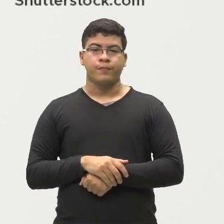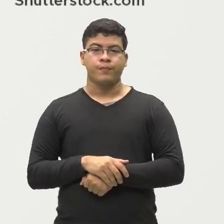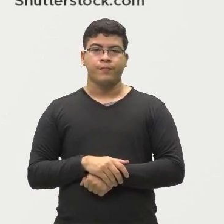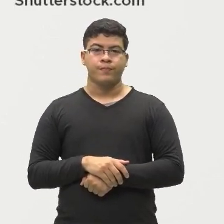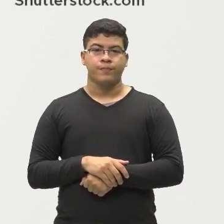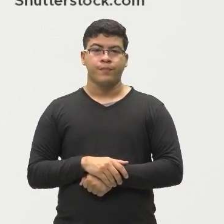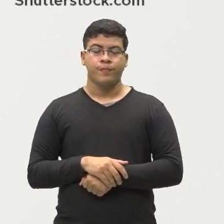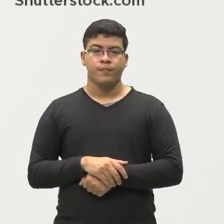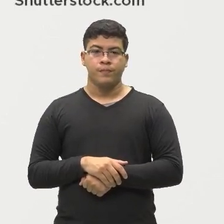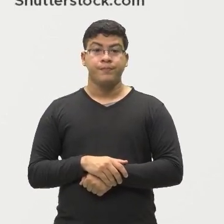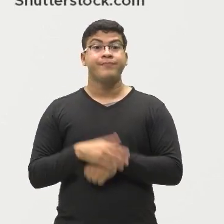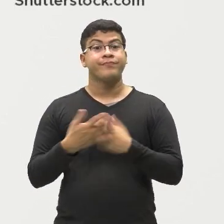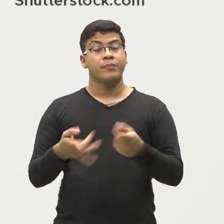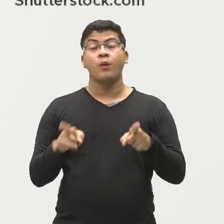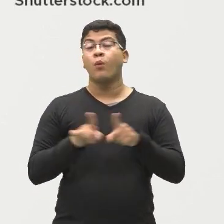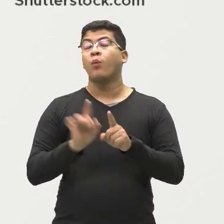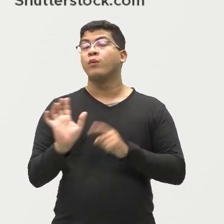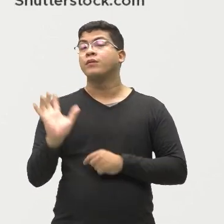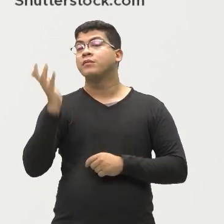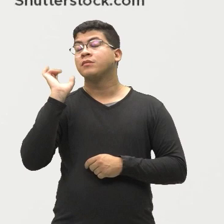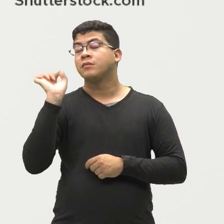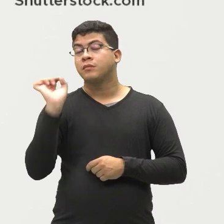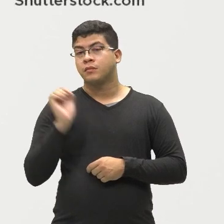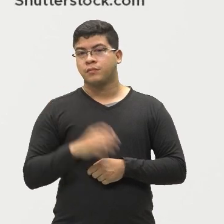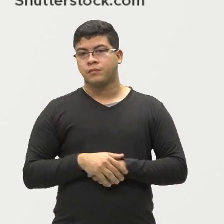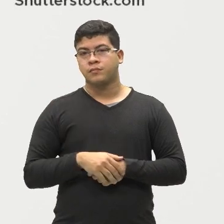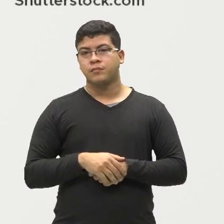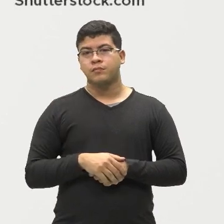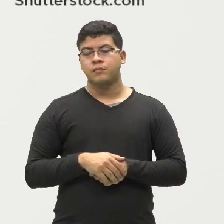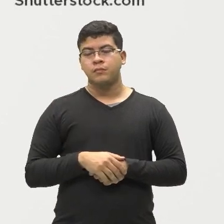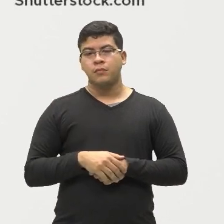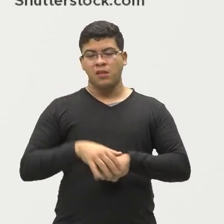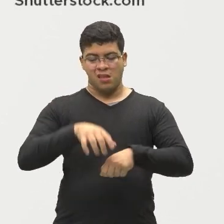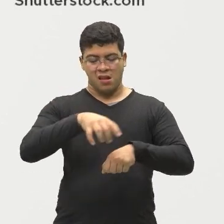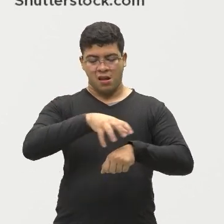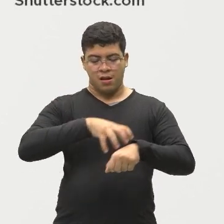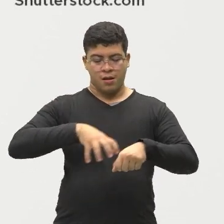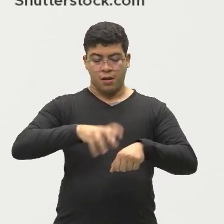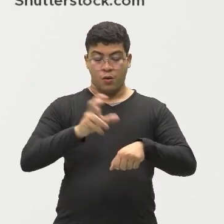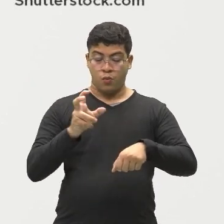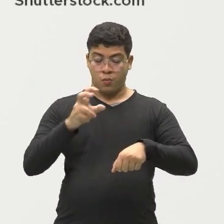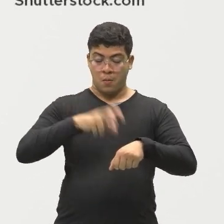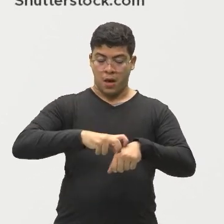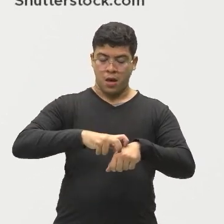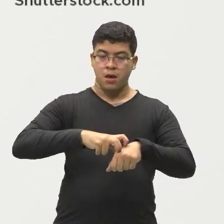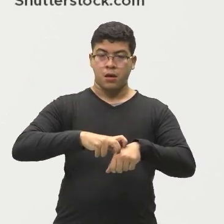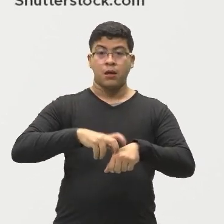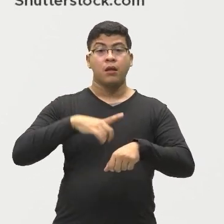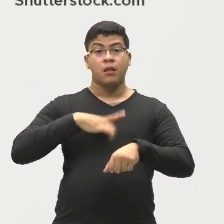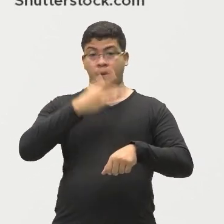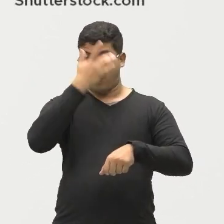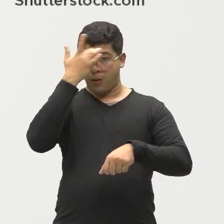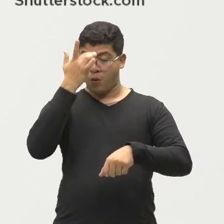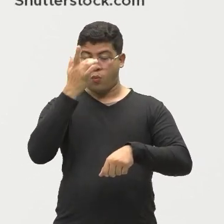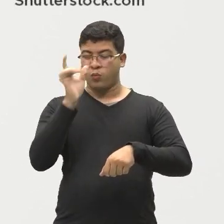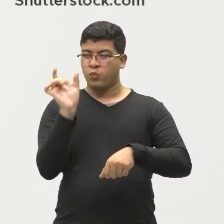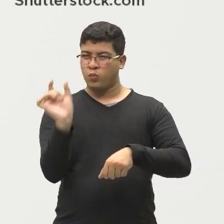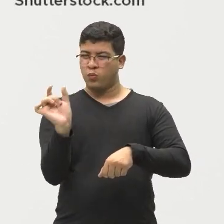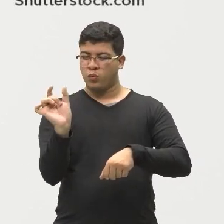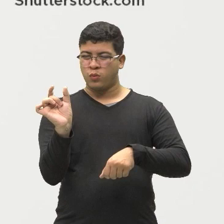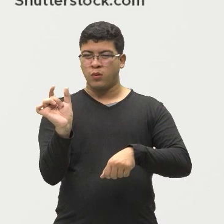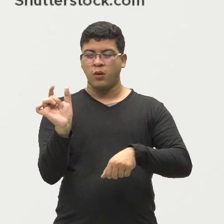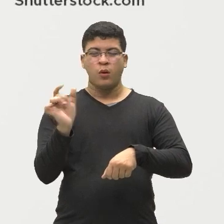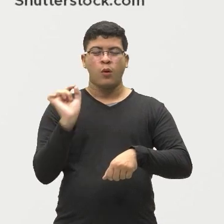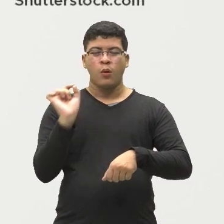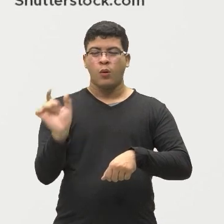pessoa. E aí o que acontece? Essa região, né, onde teve o contato com o inseto vai dar uma